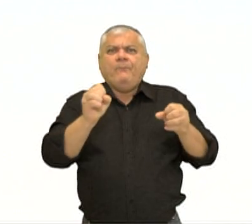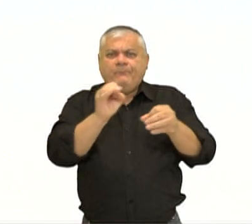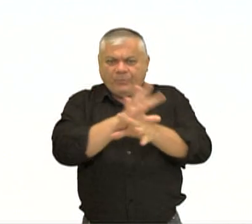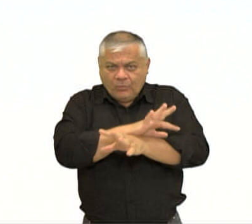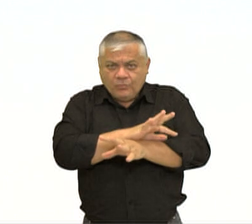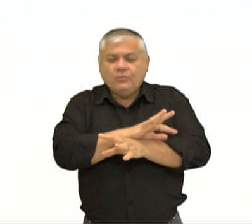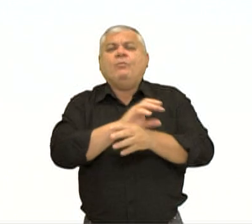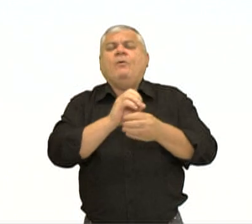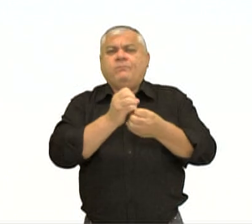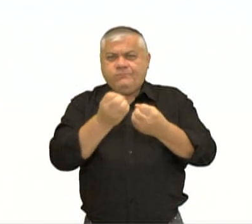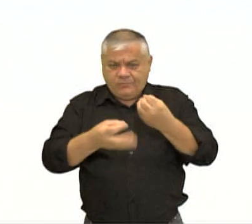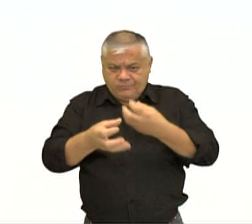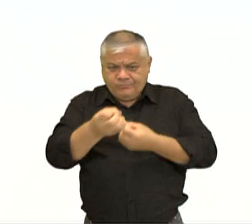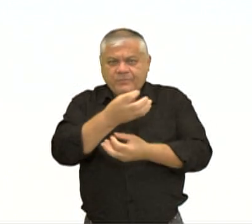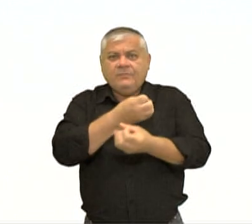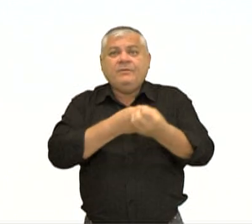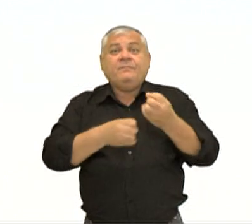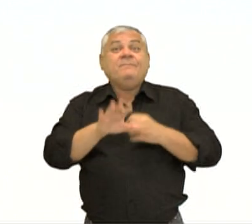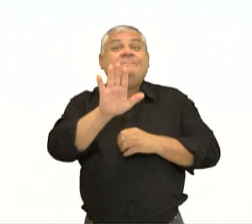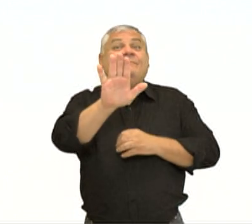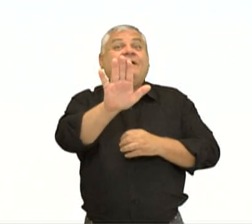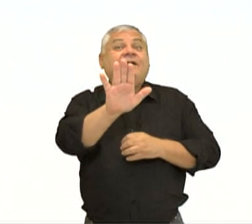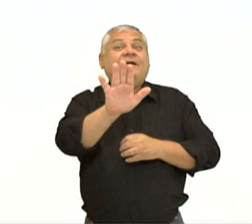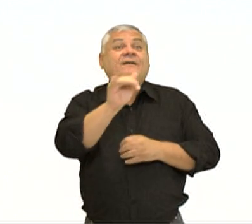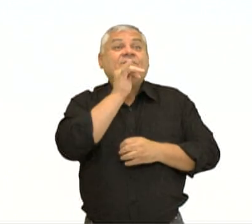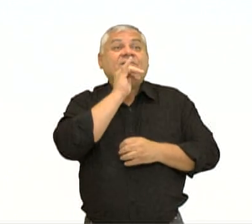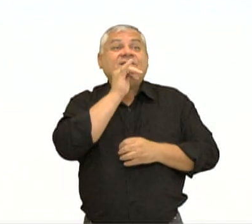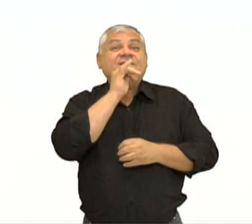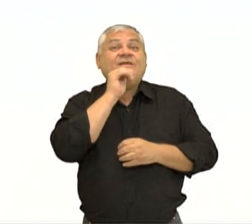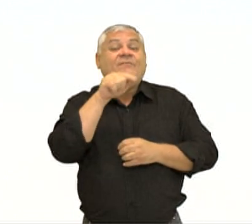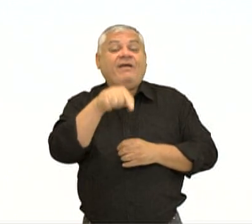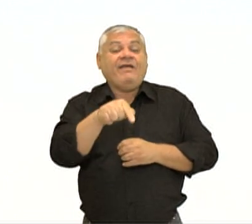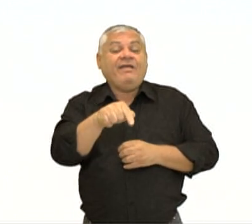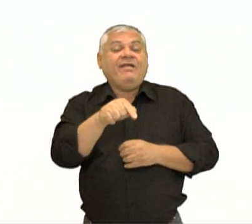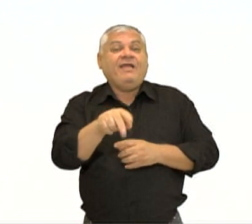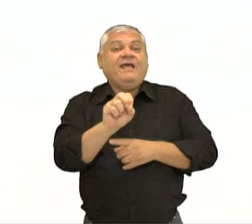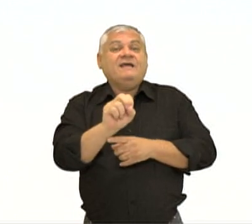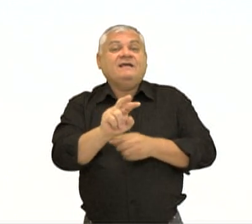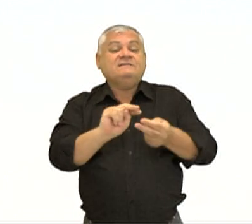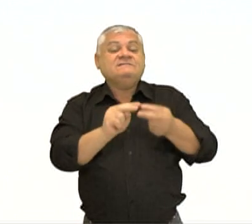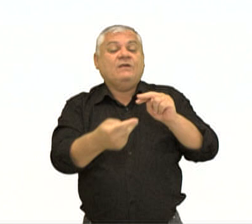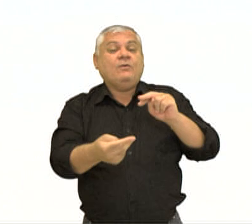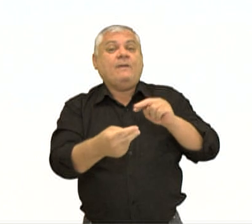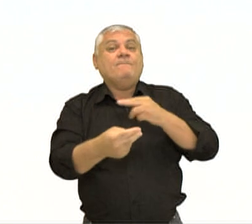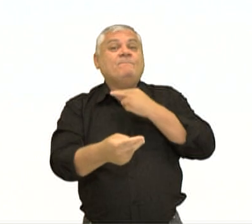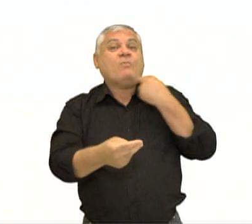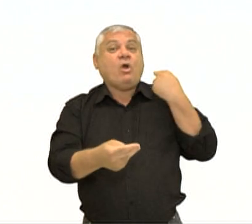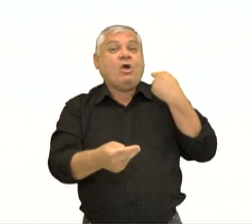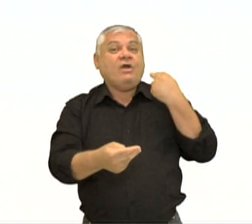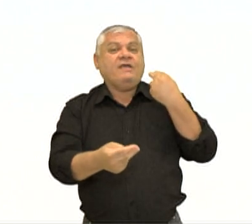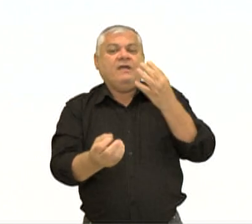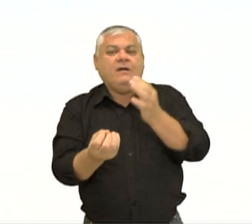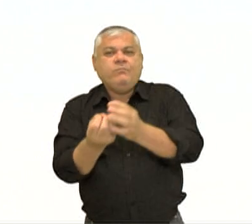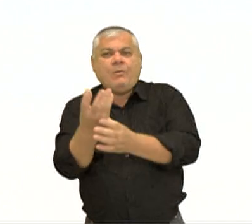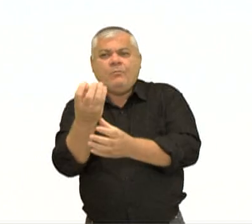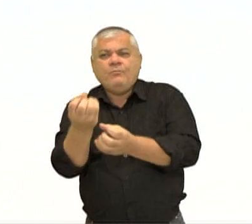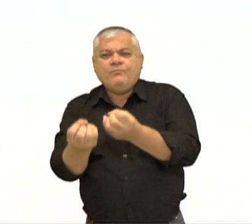liberados dessa célula. Só que um detalhe importante, aquela célula infectada morre e as outras que